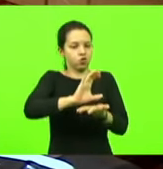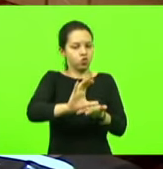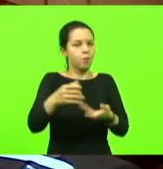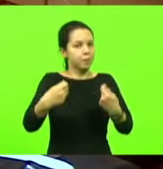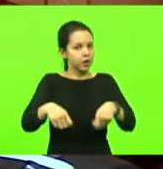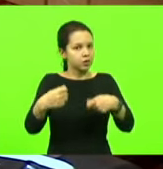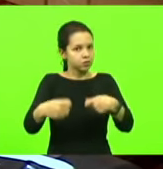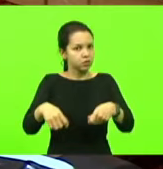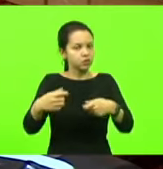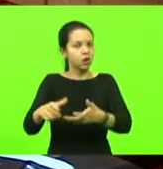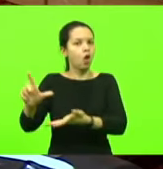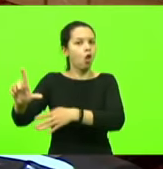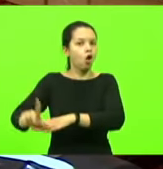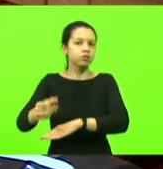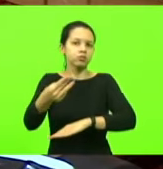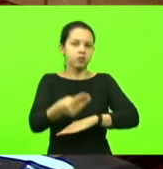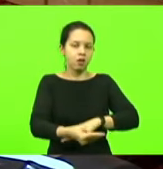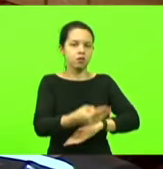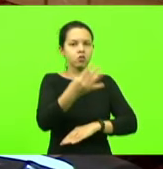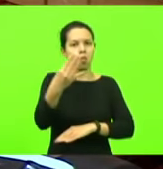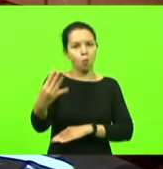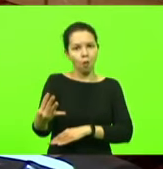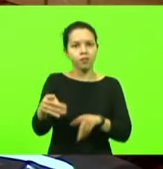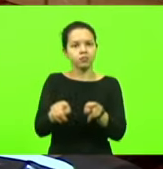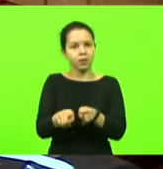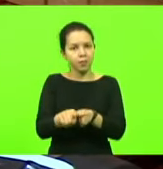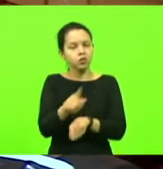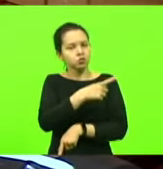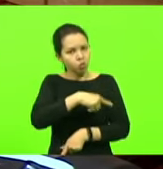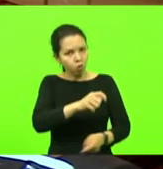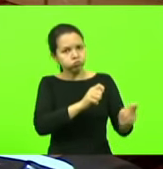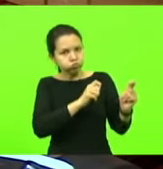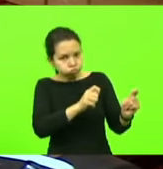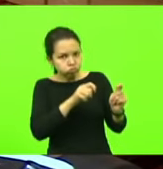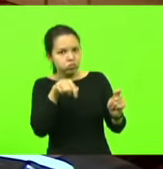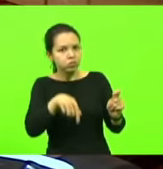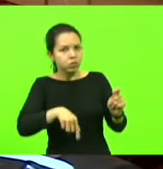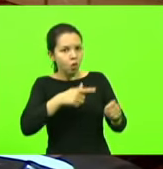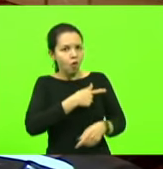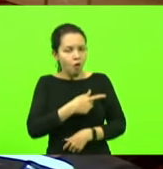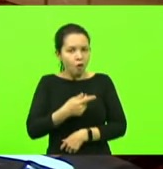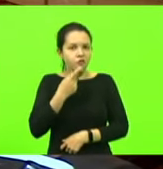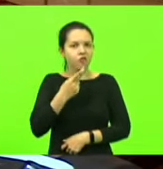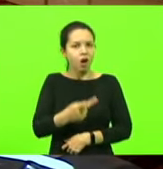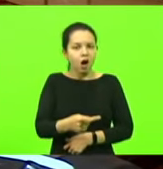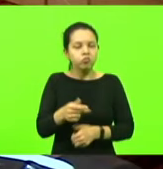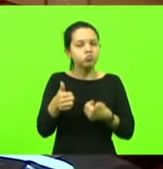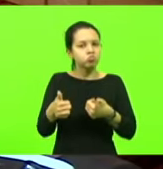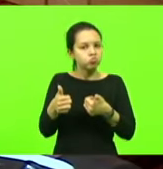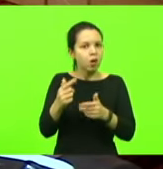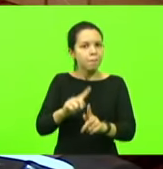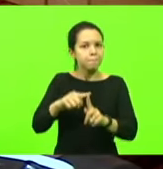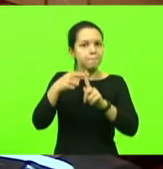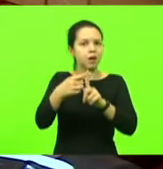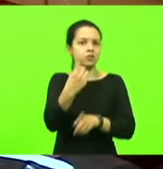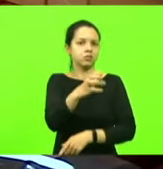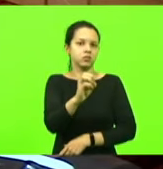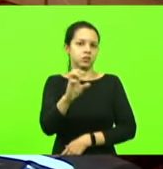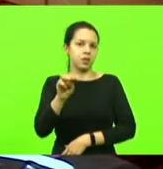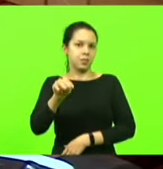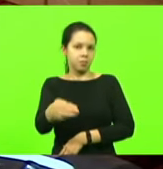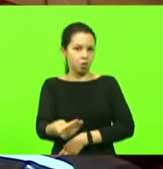3 e 4, também pelas pressões que nós recebemos aqui, e o governo diz: tudo bem, mais 100 milhões será aportado